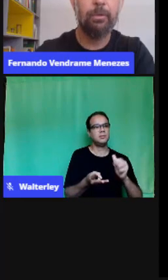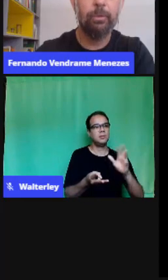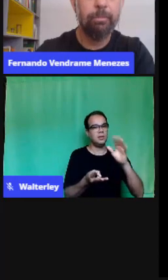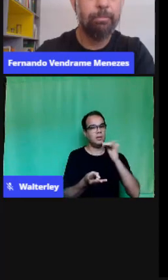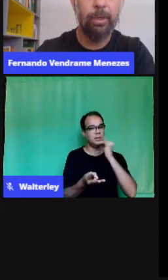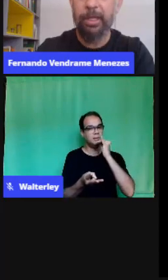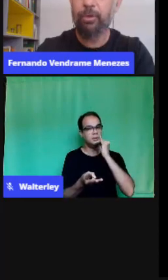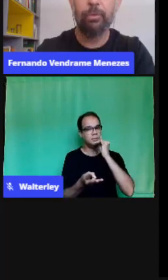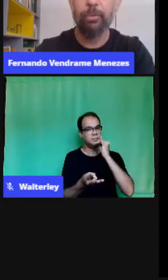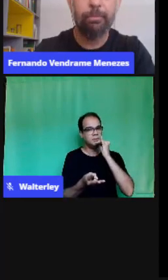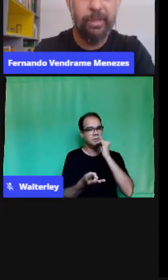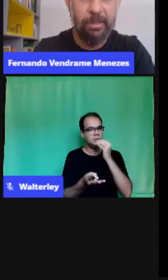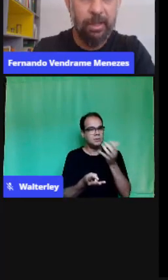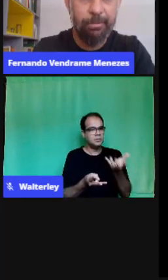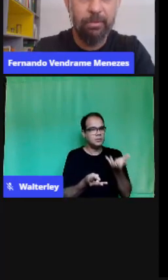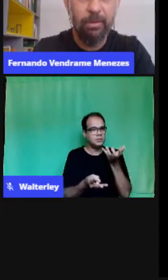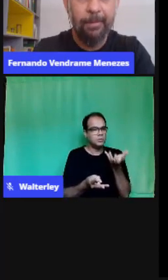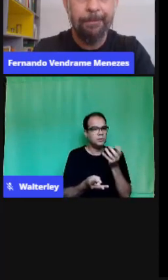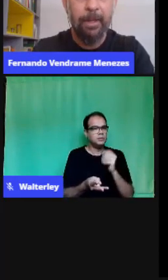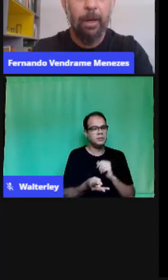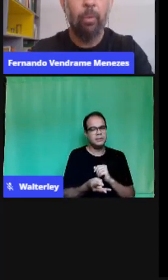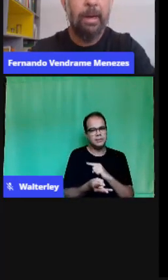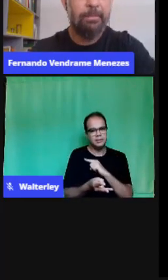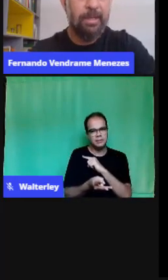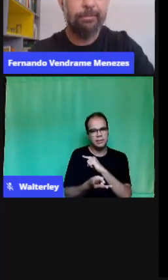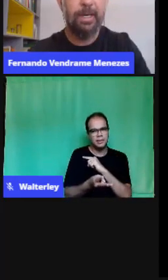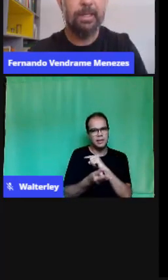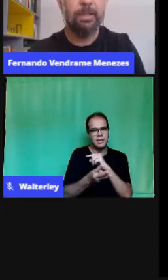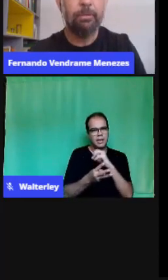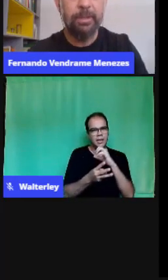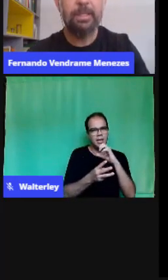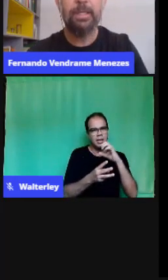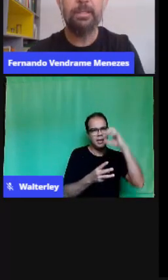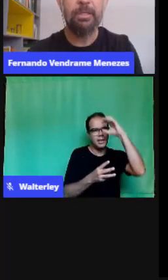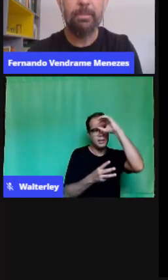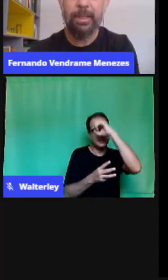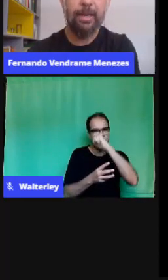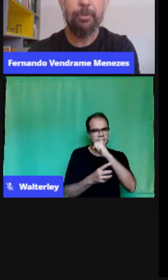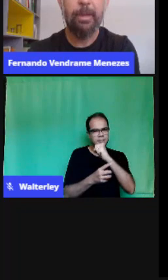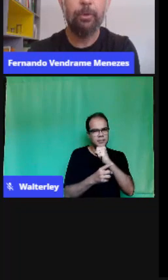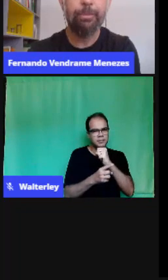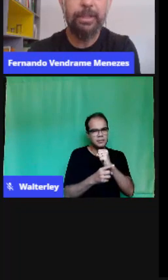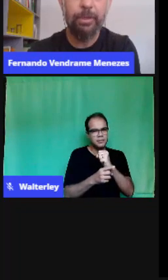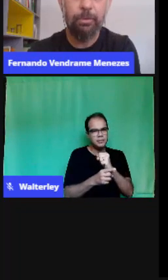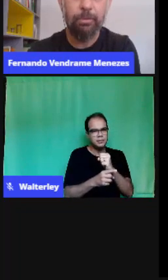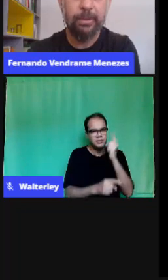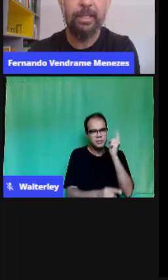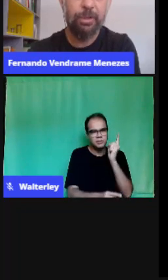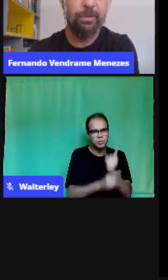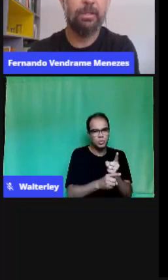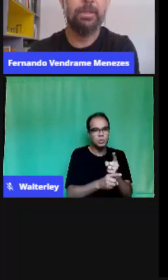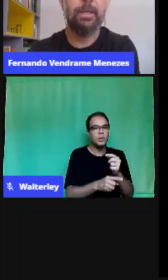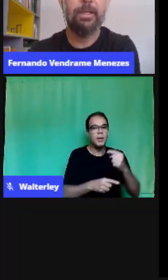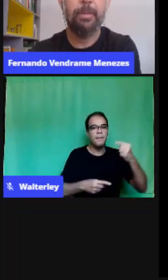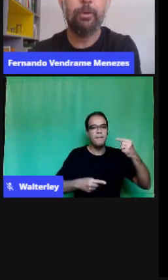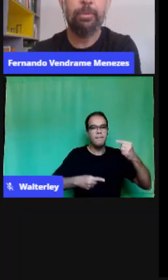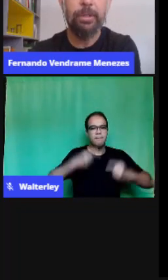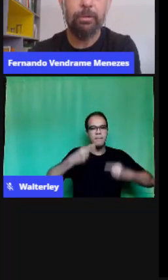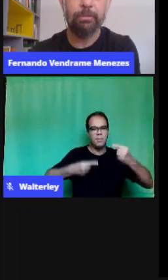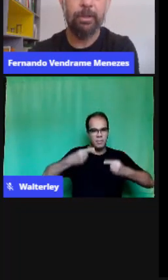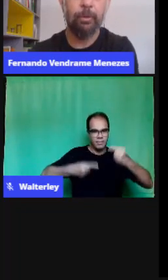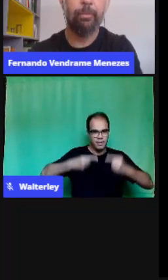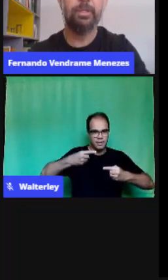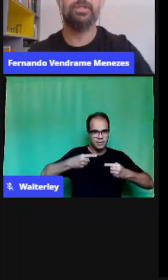um aspecto político, por exemplo, a minha avaliação tem que ser em cima daquele aspecto político, da identificação daquele